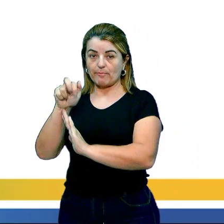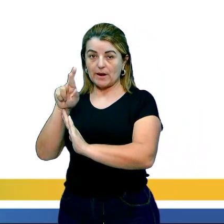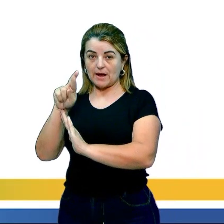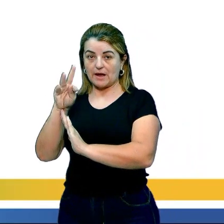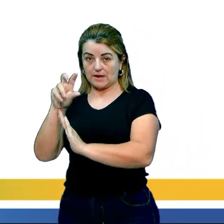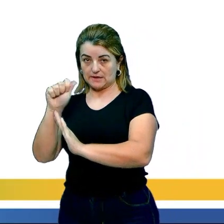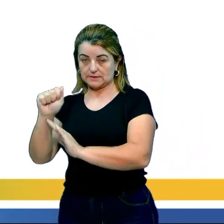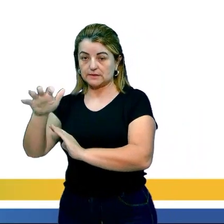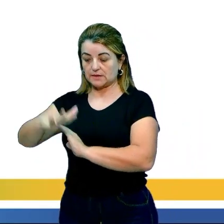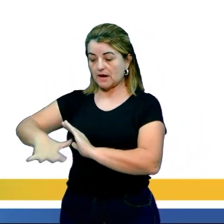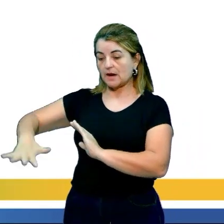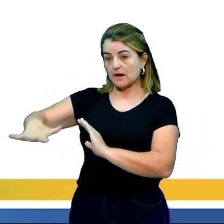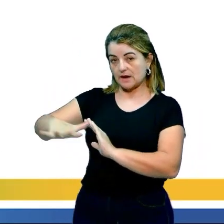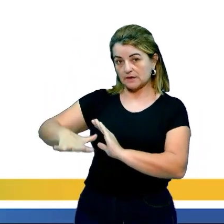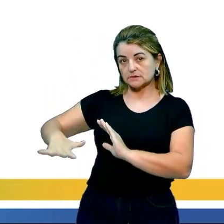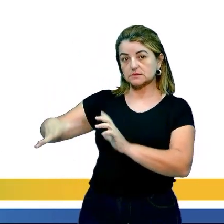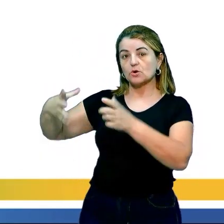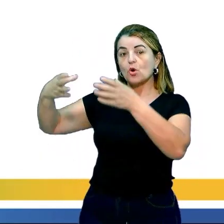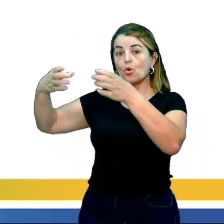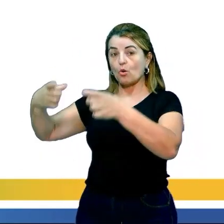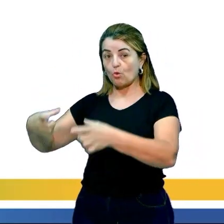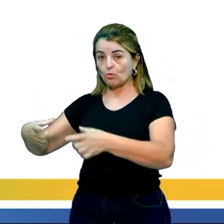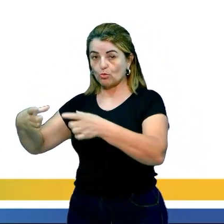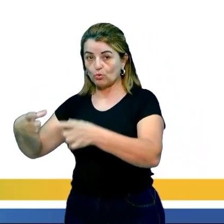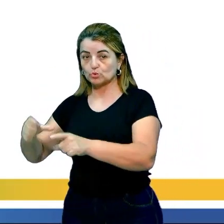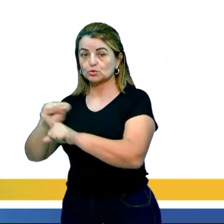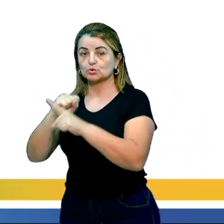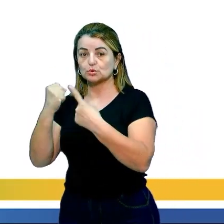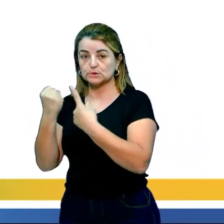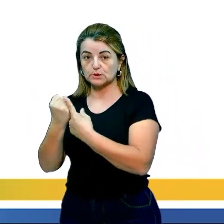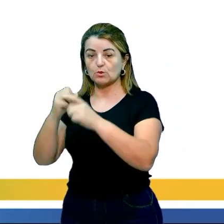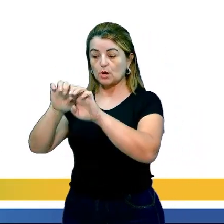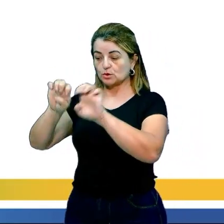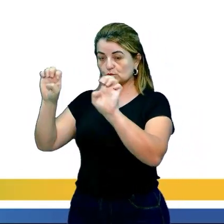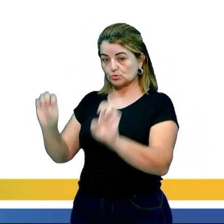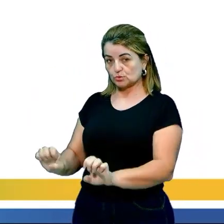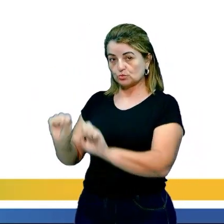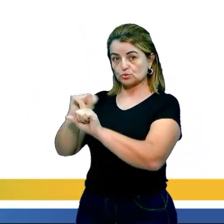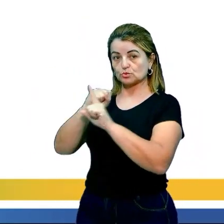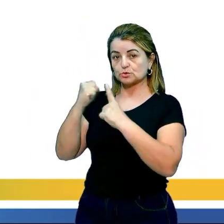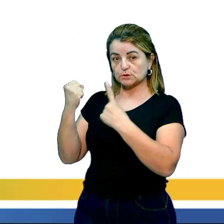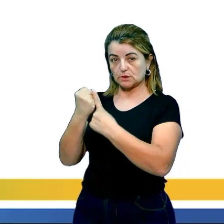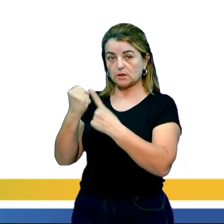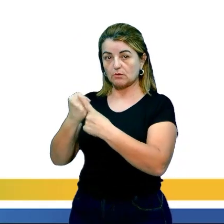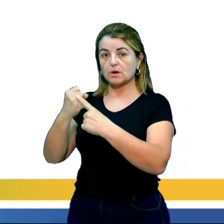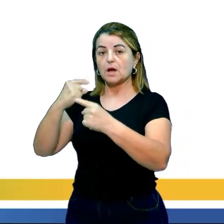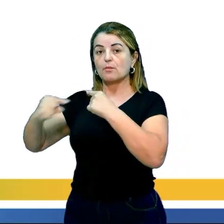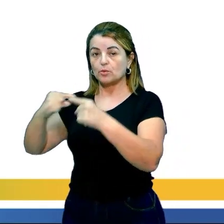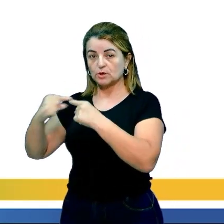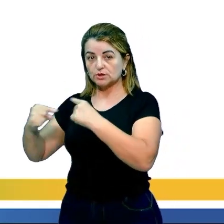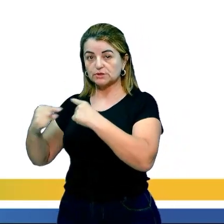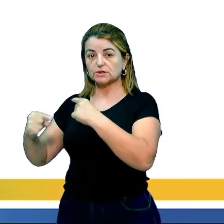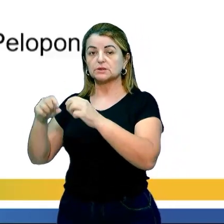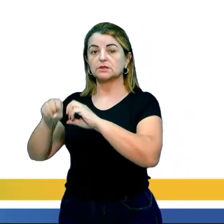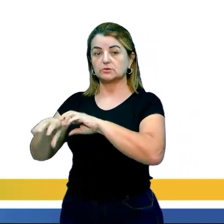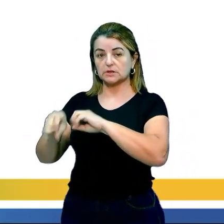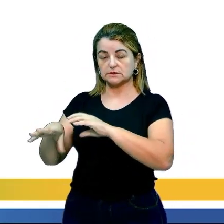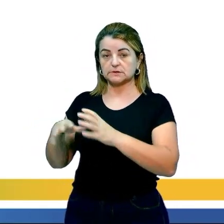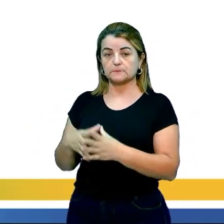nós vamos também trazer a localização geográfica estrutura social a política e a educação espartana